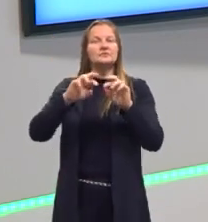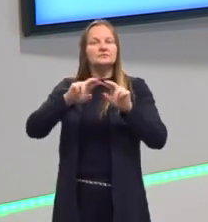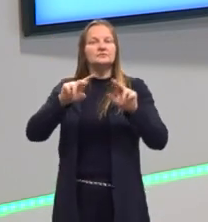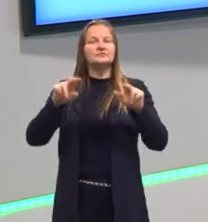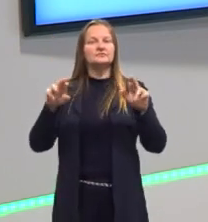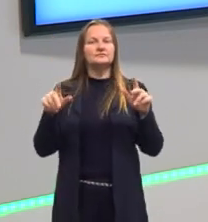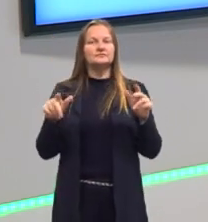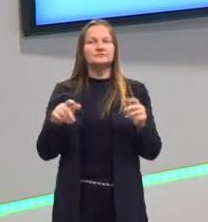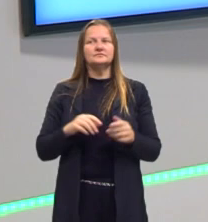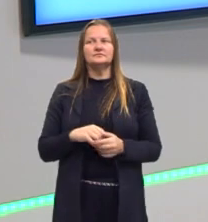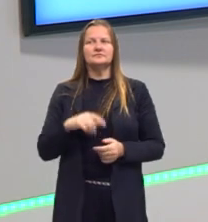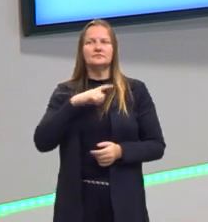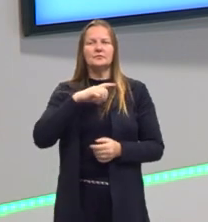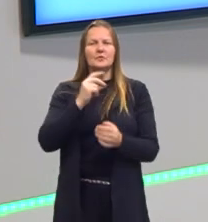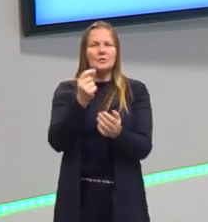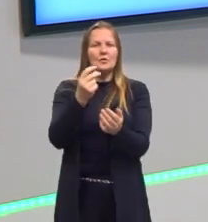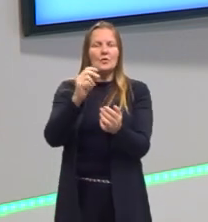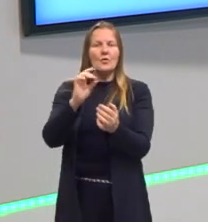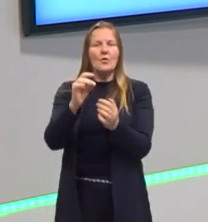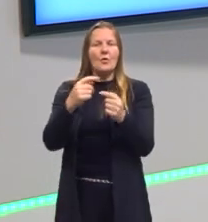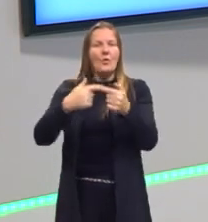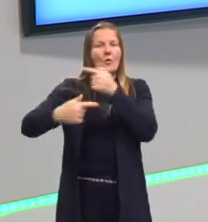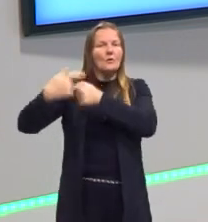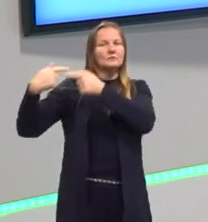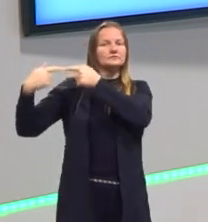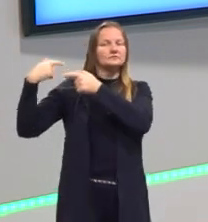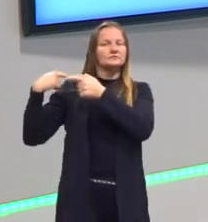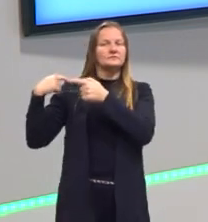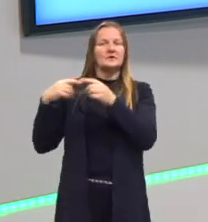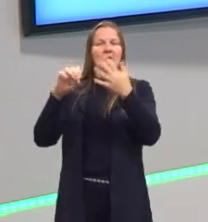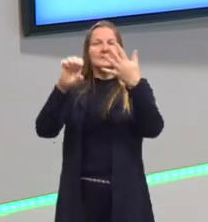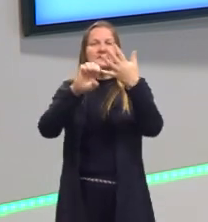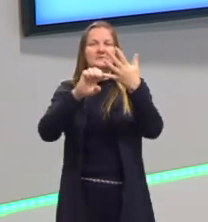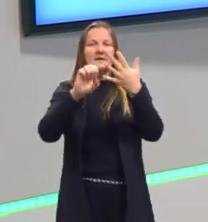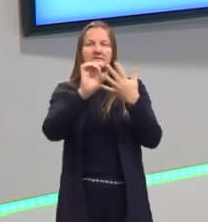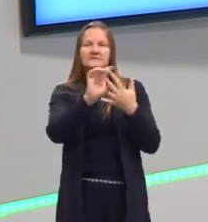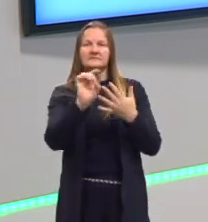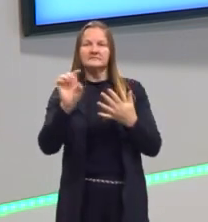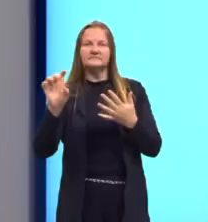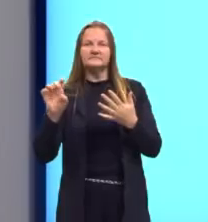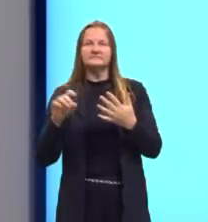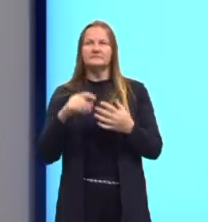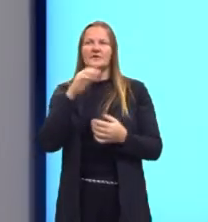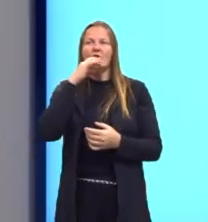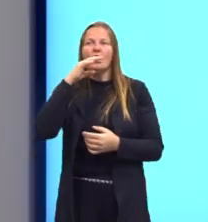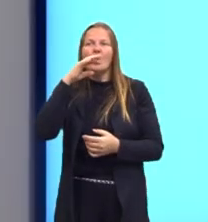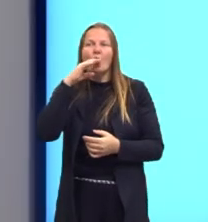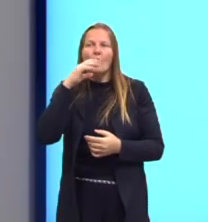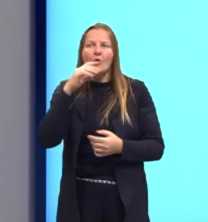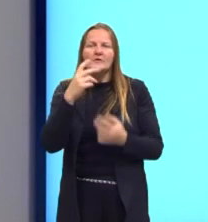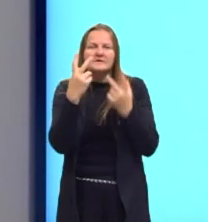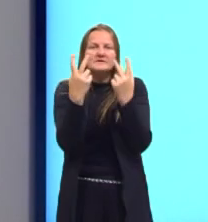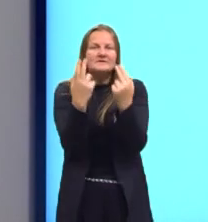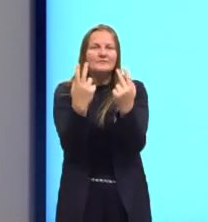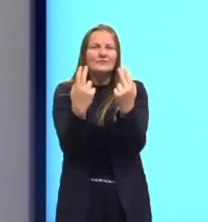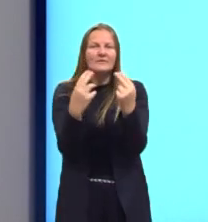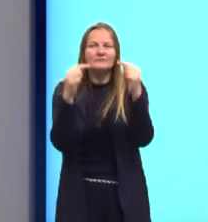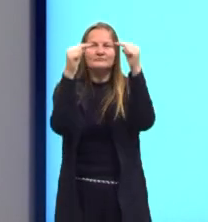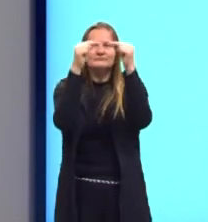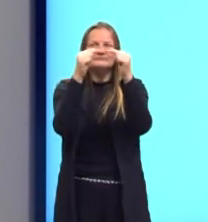distinta diferente para cada espécie as diferentes cores então como eu já falei para vocês